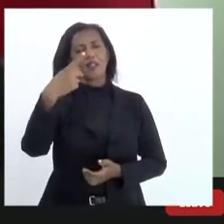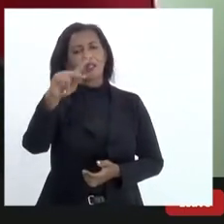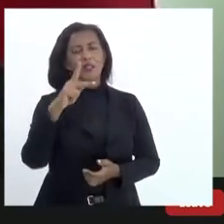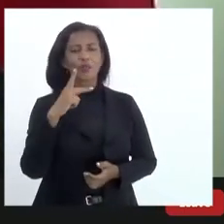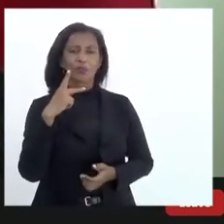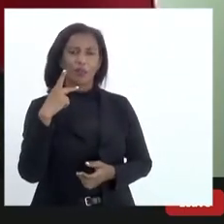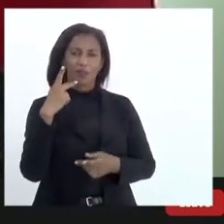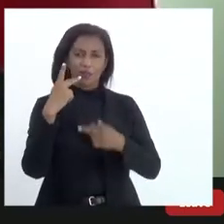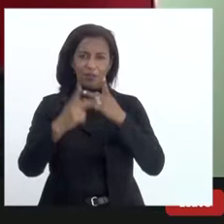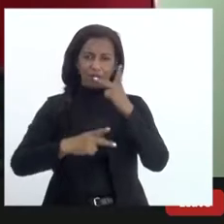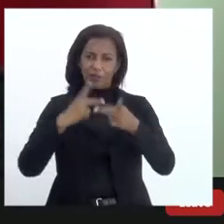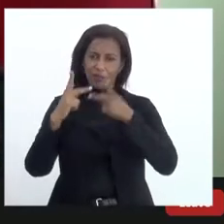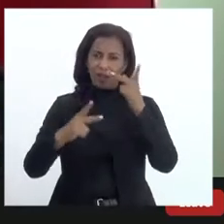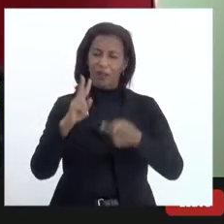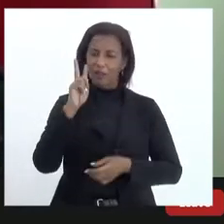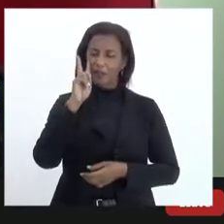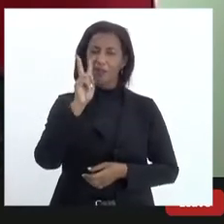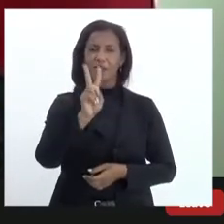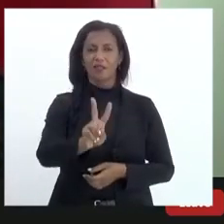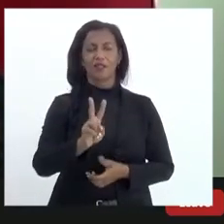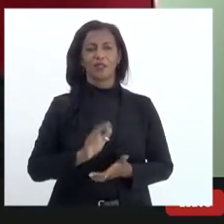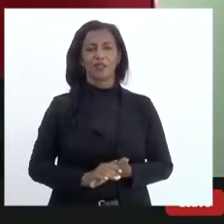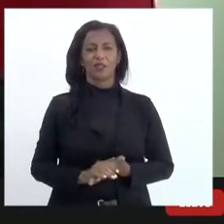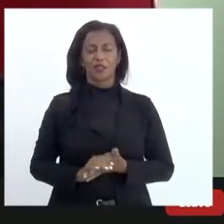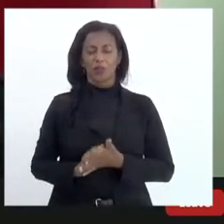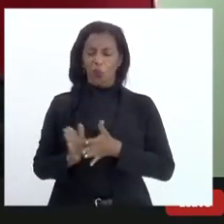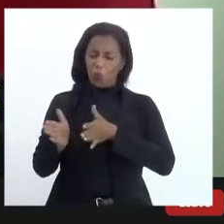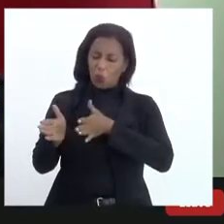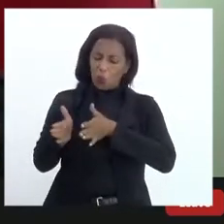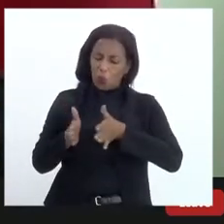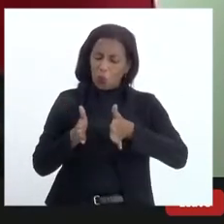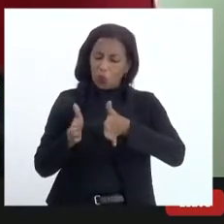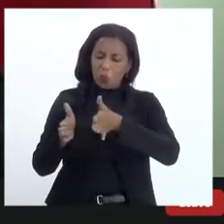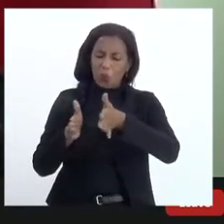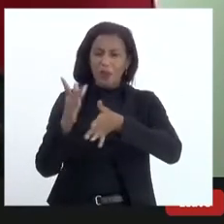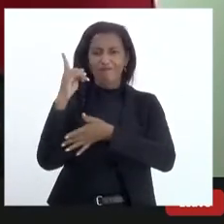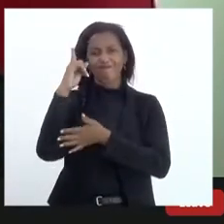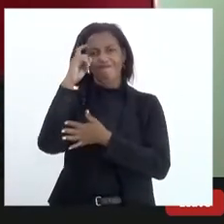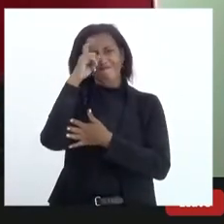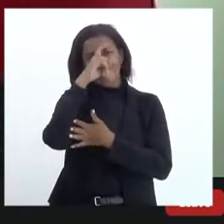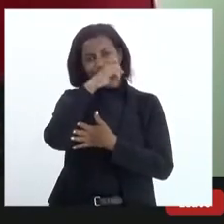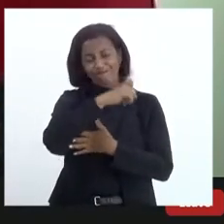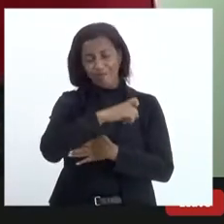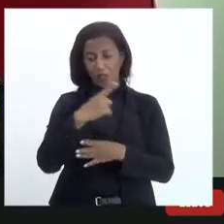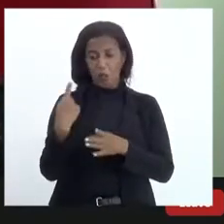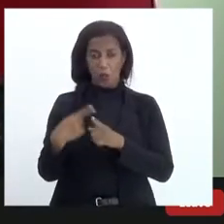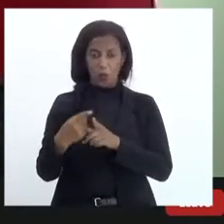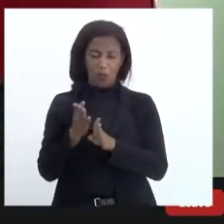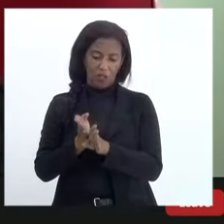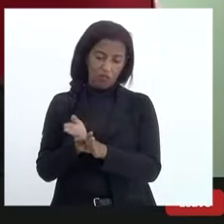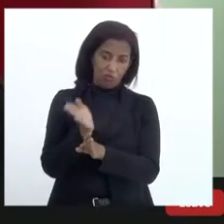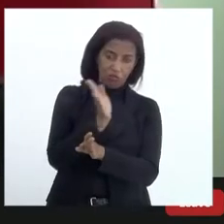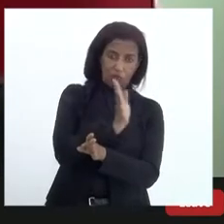fala, e eu vejo que como esse caminho é tortuoso, porque de um lado você tem a